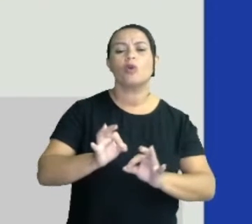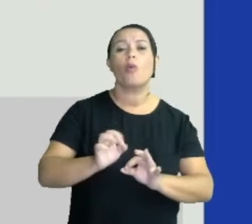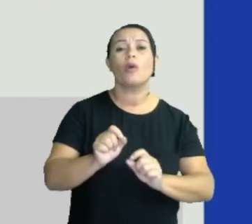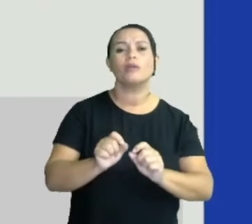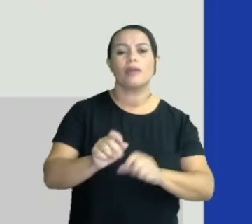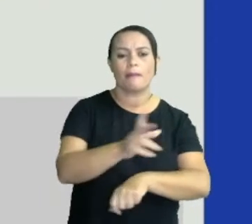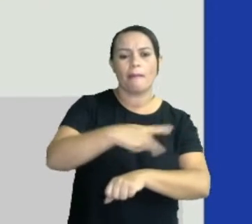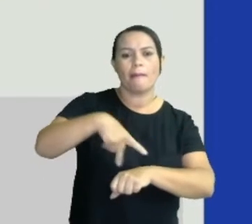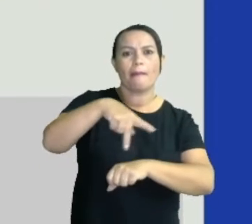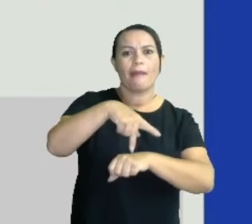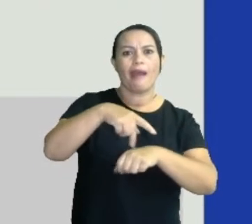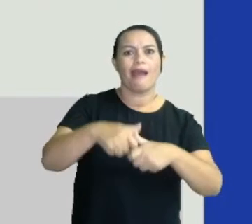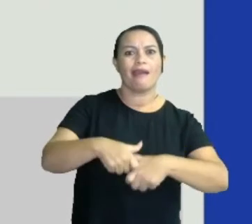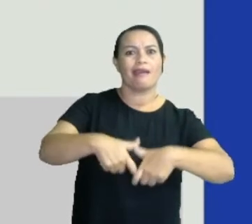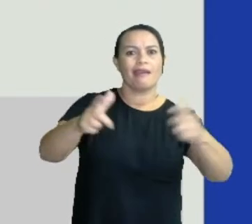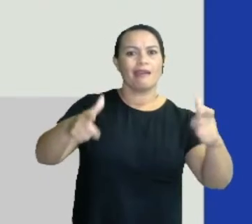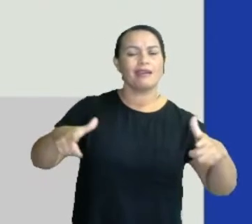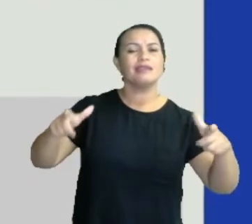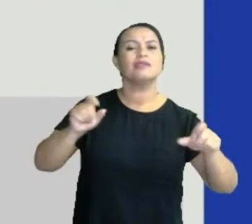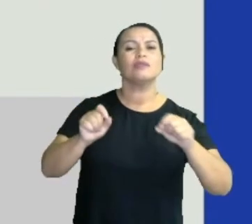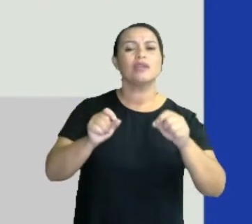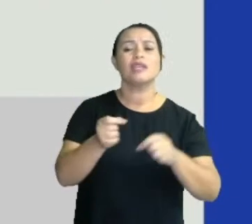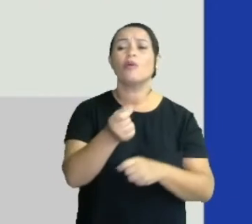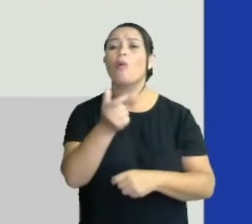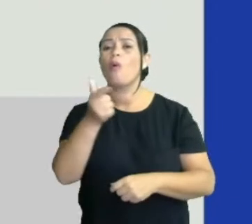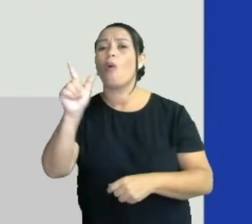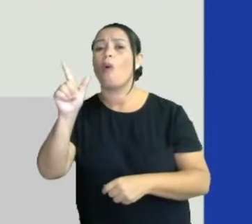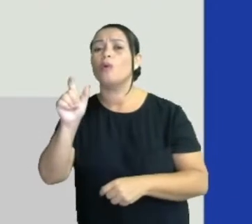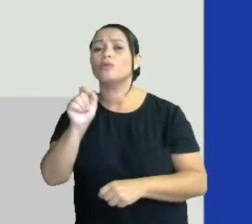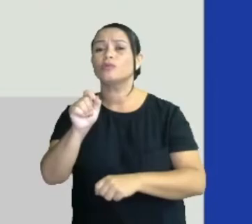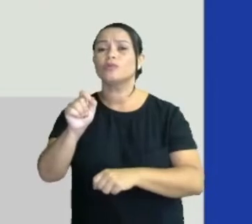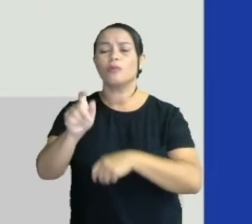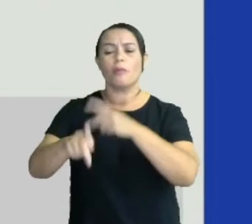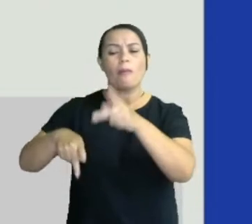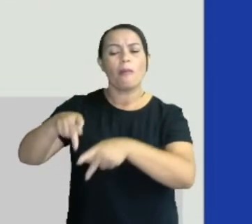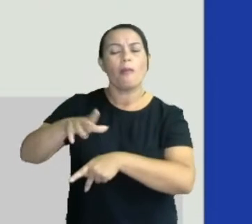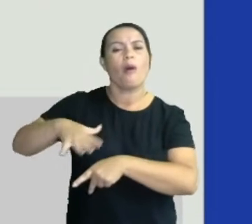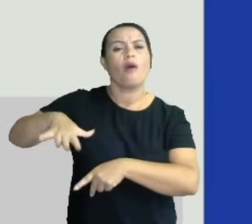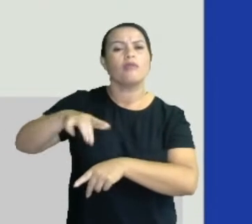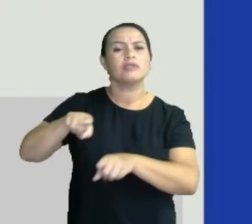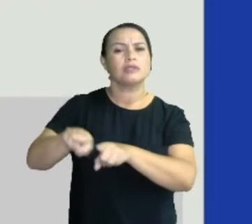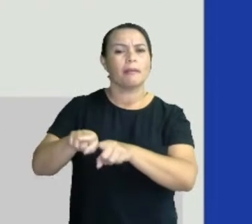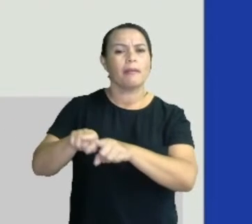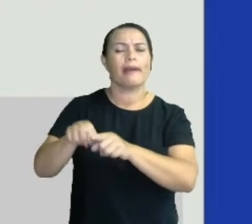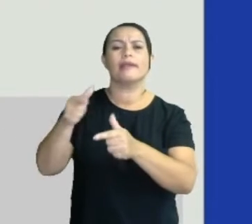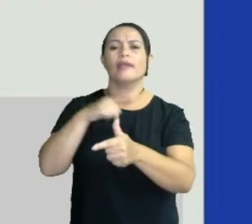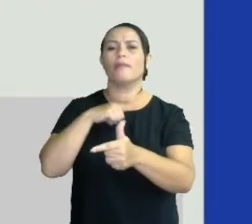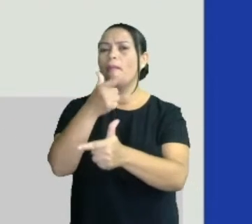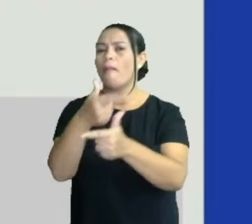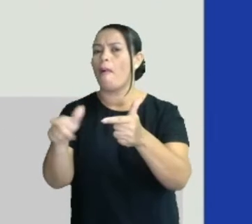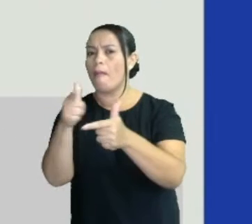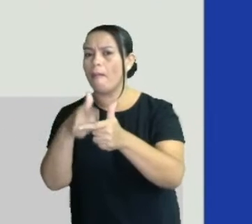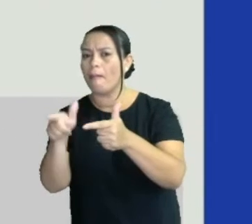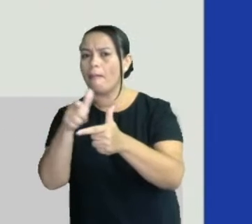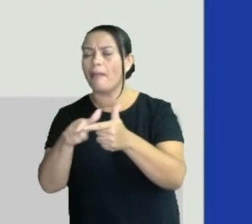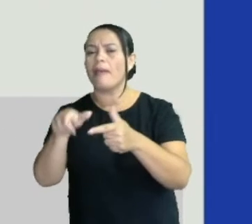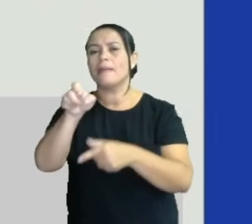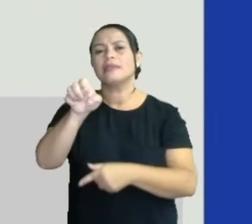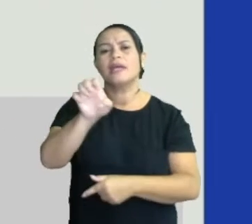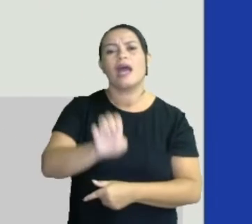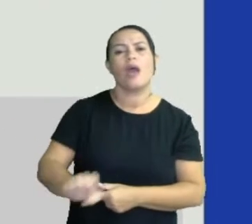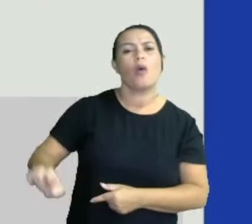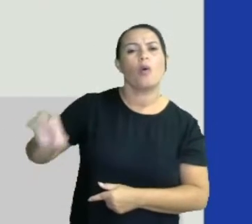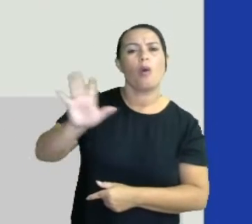nação, a gente vê que outros povos, em decorrências de problemas no continente